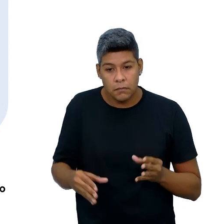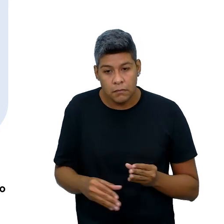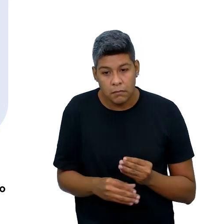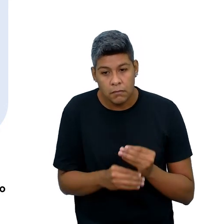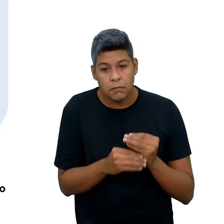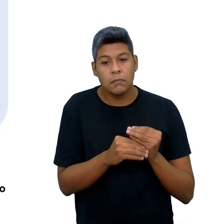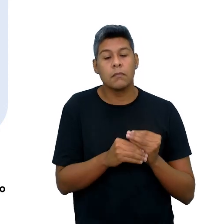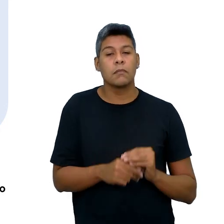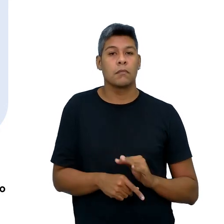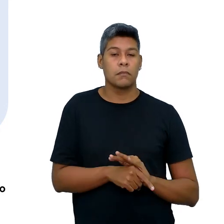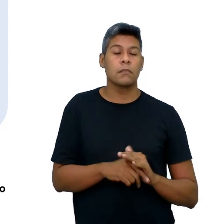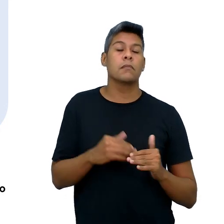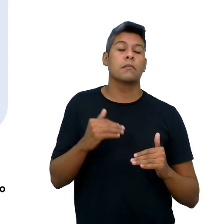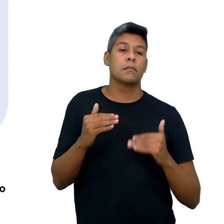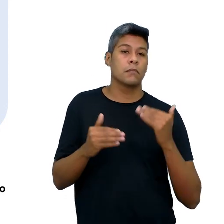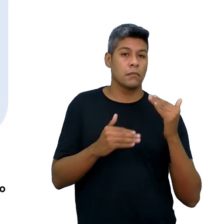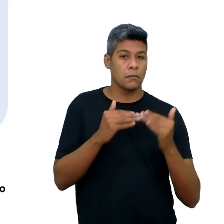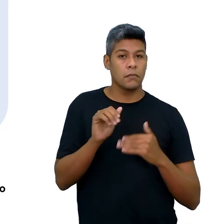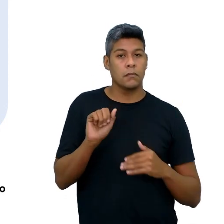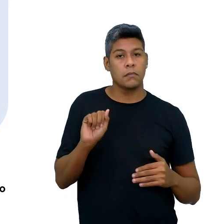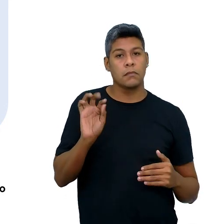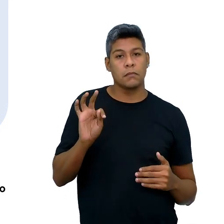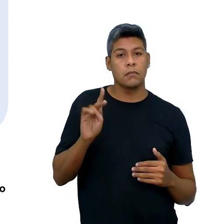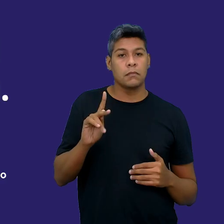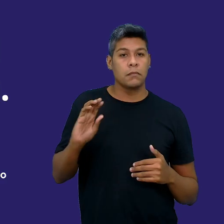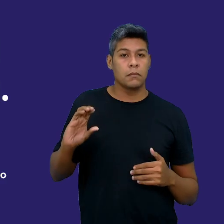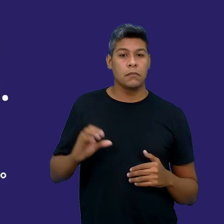ações do desdobramento da ATPC.